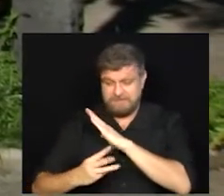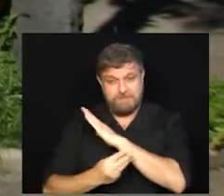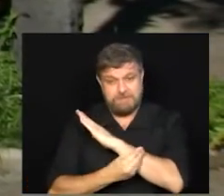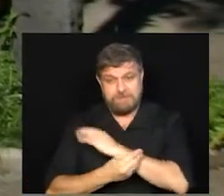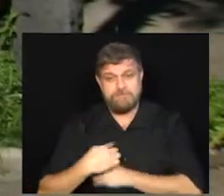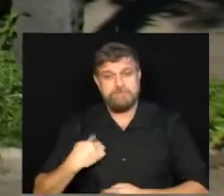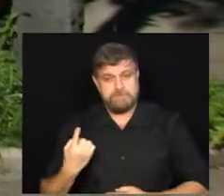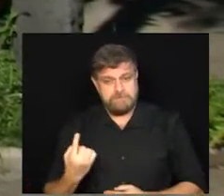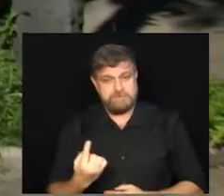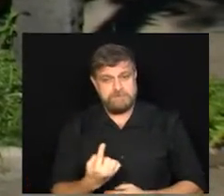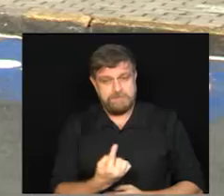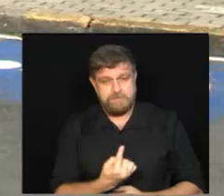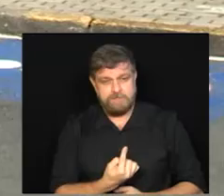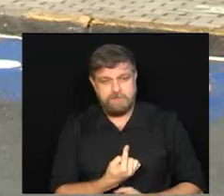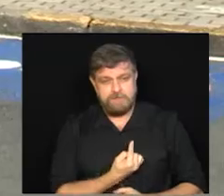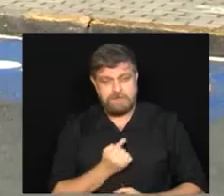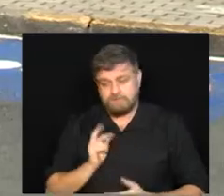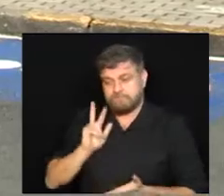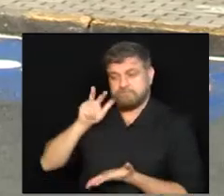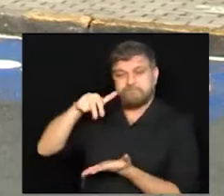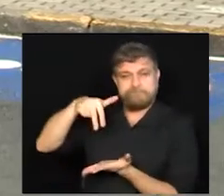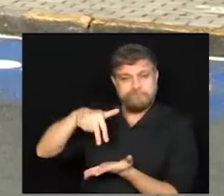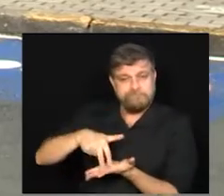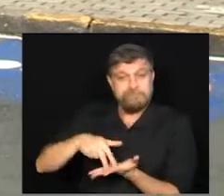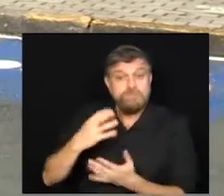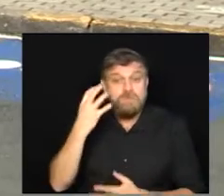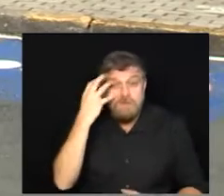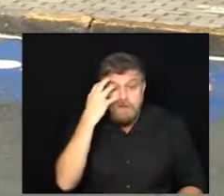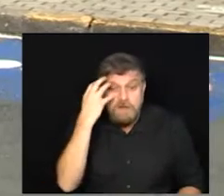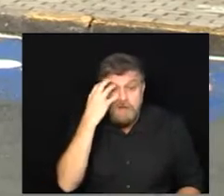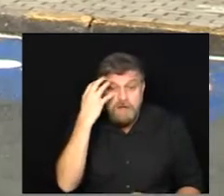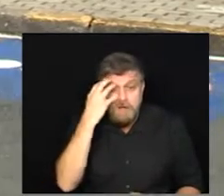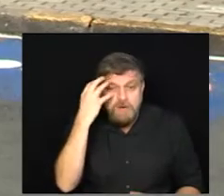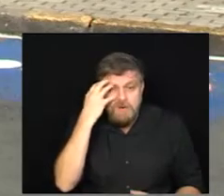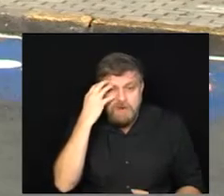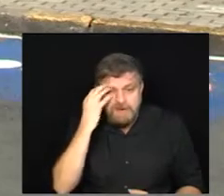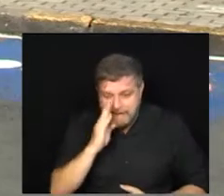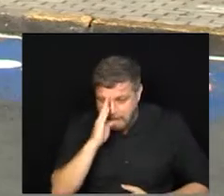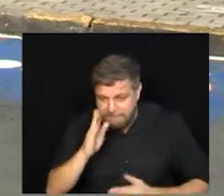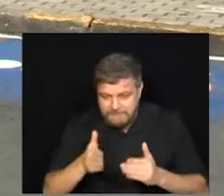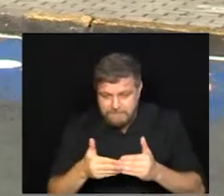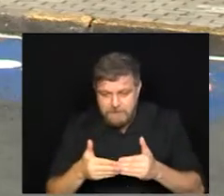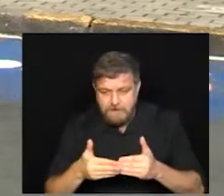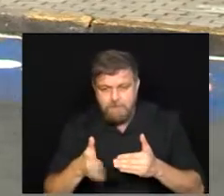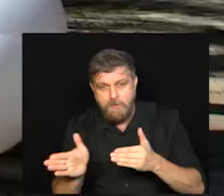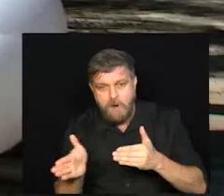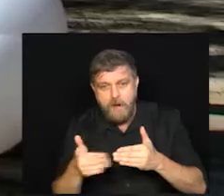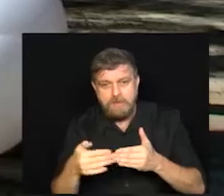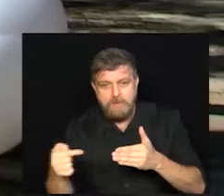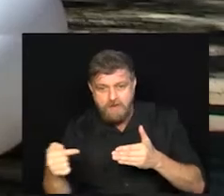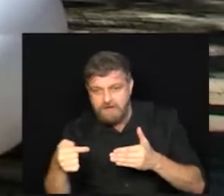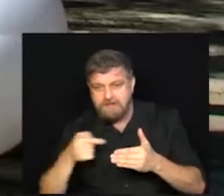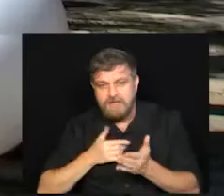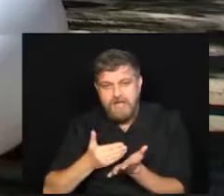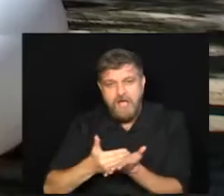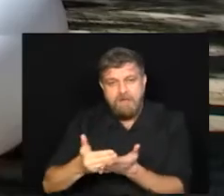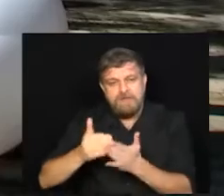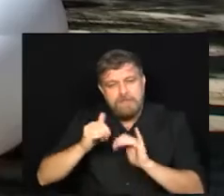A gente veio até a Lagoa do Taquaral, né? O portão principal da Lagoa do Taquaral, onde está